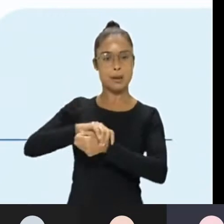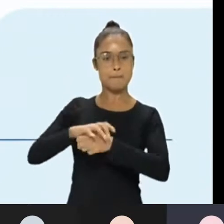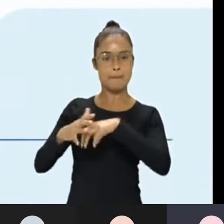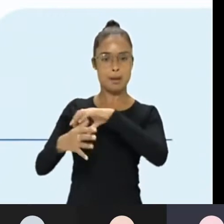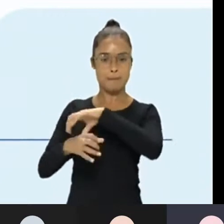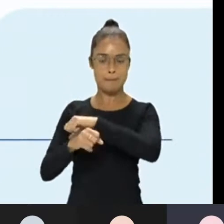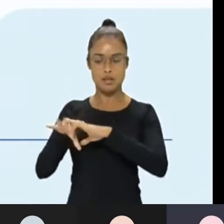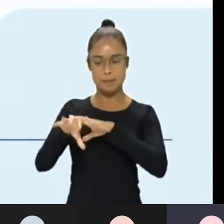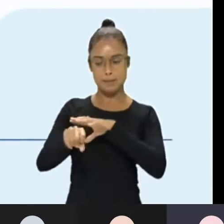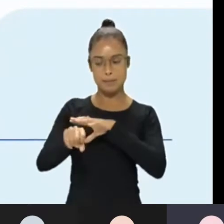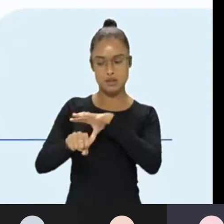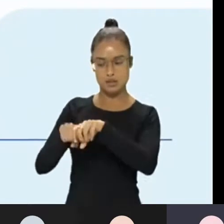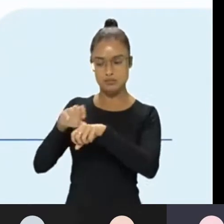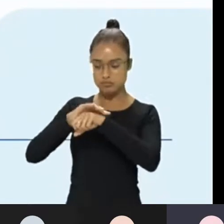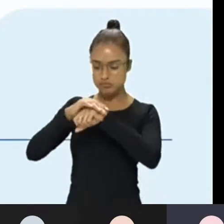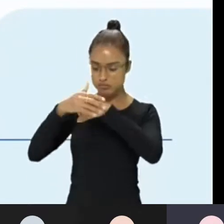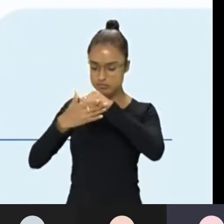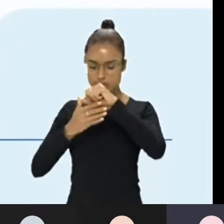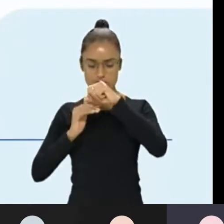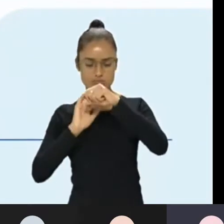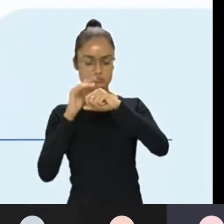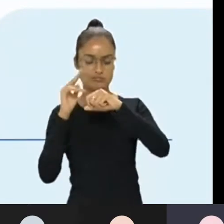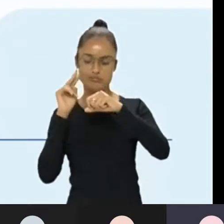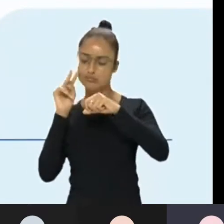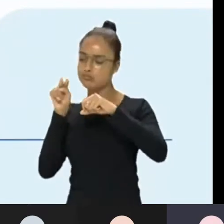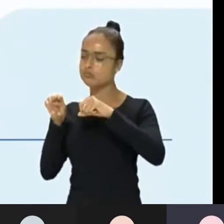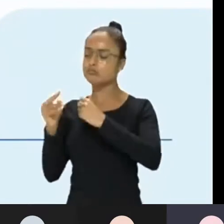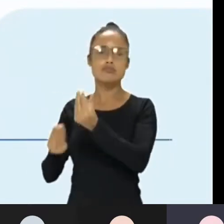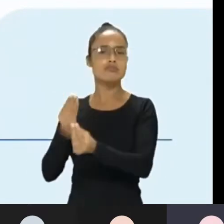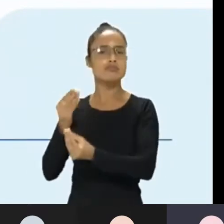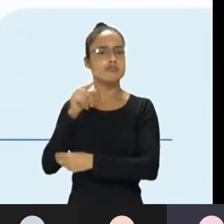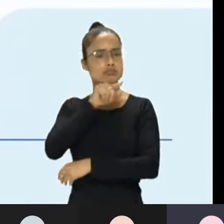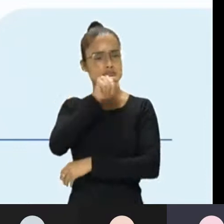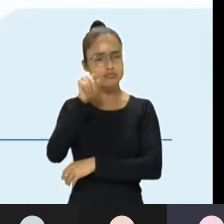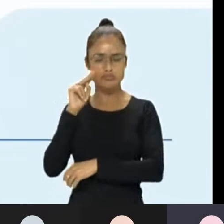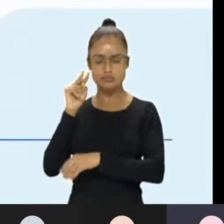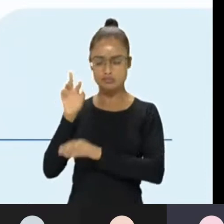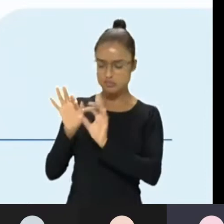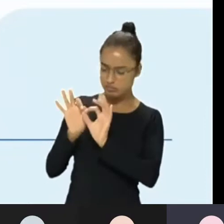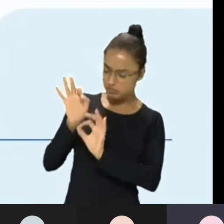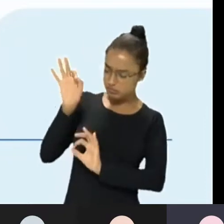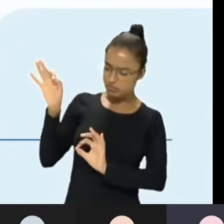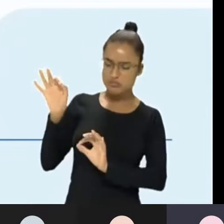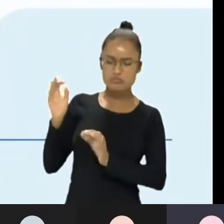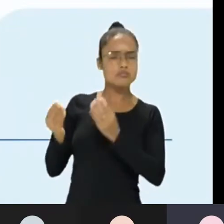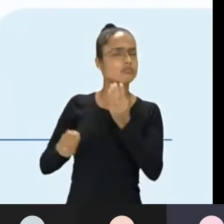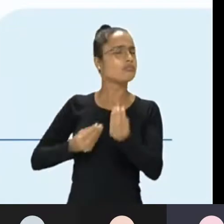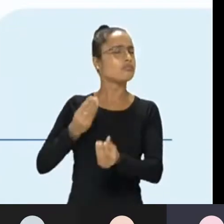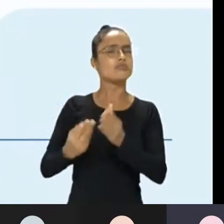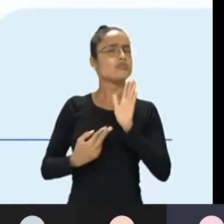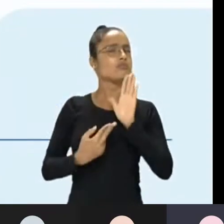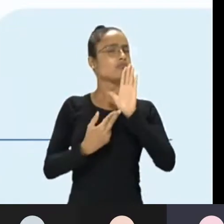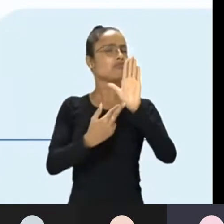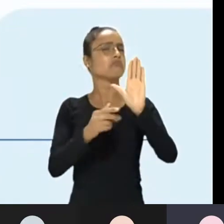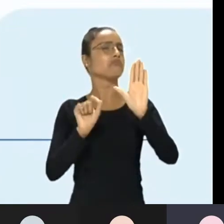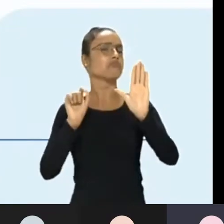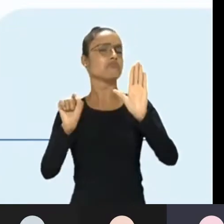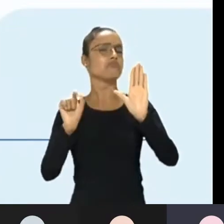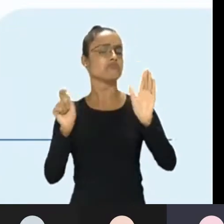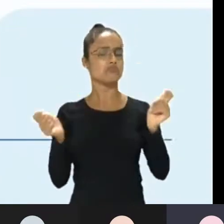essas medidas para você compreender como que seria uma representação, o que